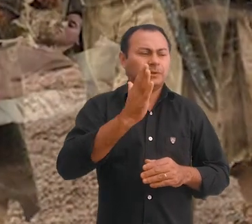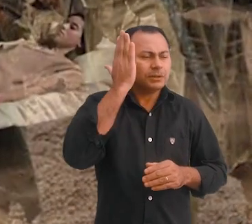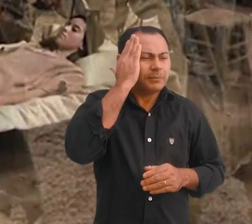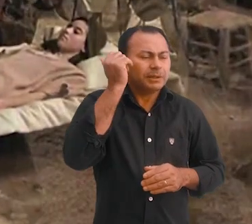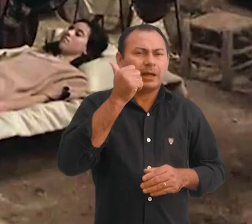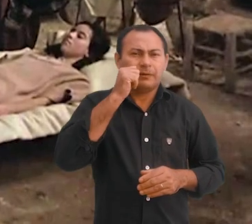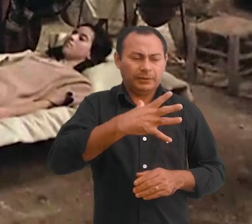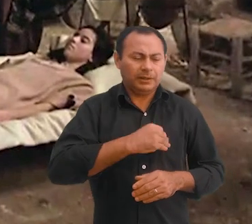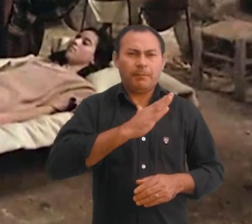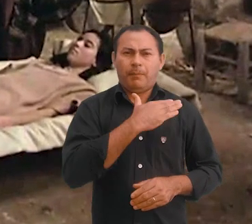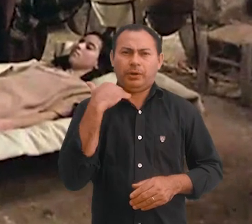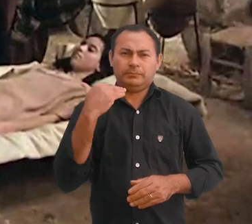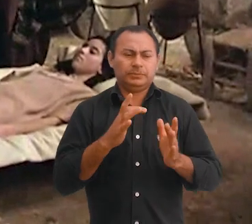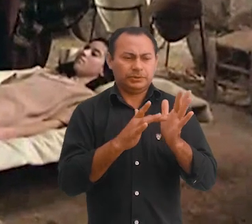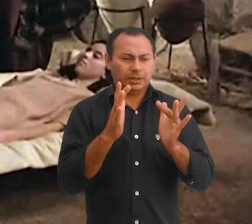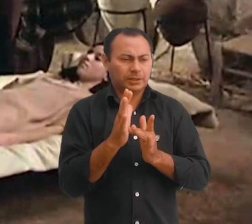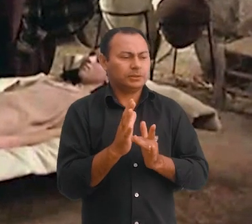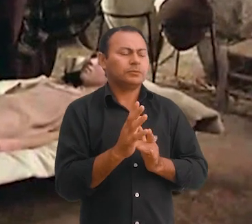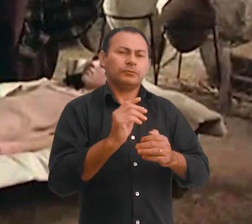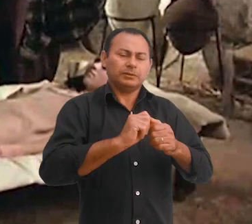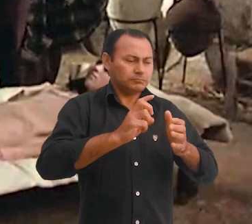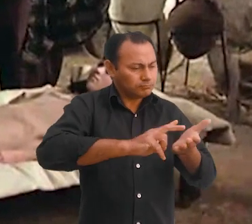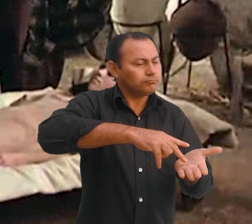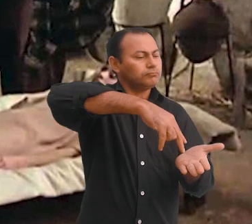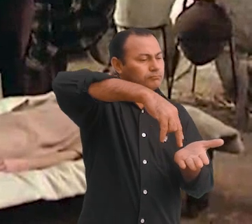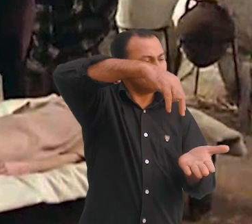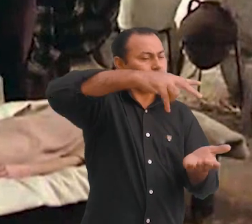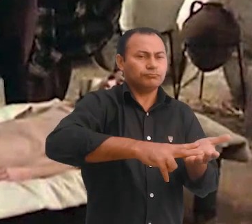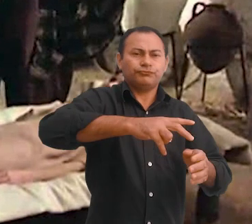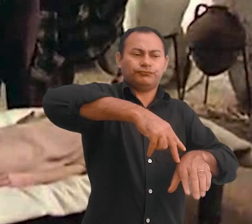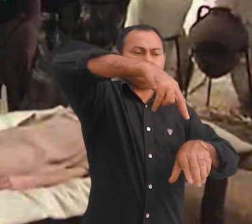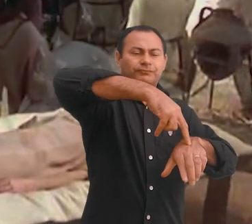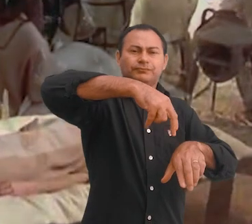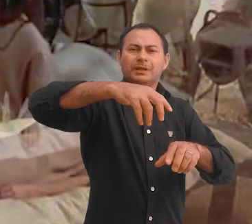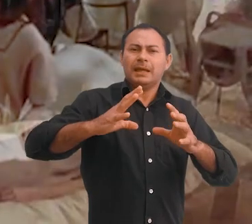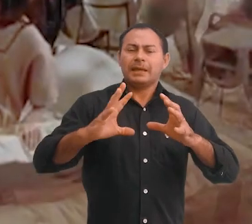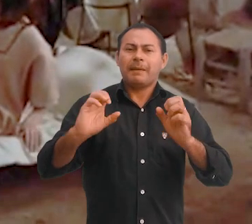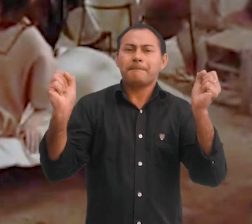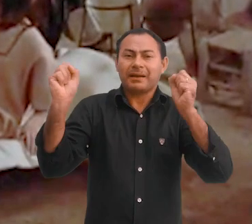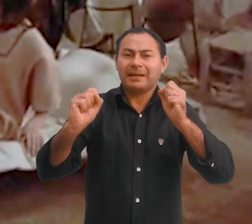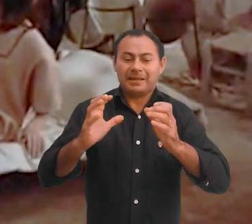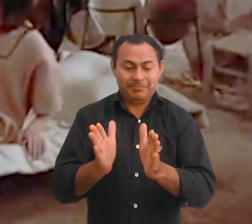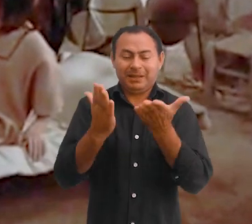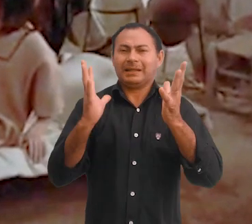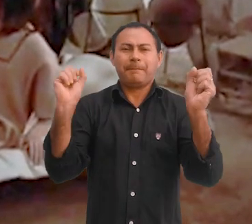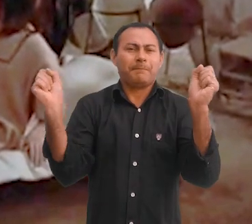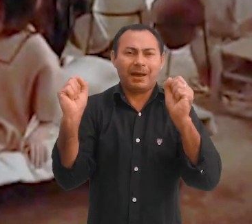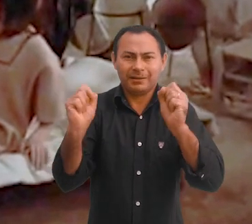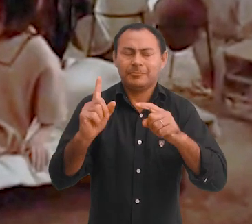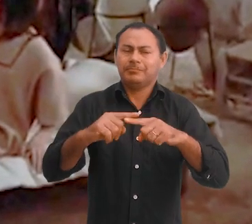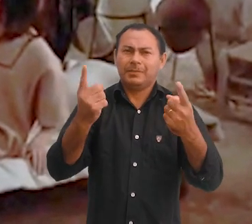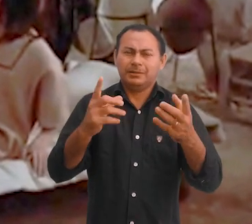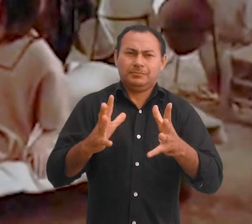que a menina já tinha morrido. Jesus acabou ressuscitando-a. Que maravilha isso, hein? Que milagre